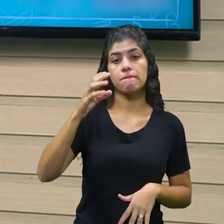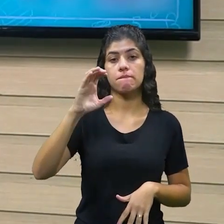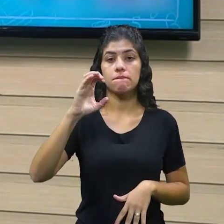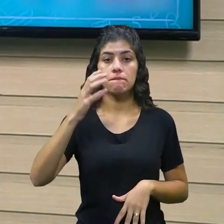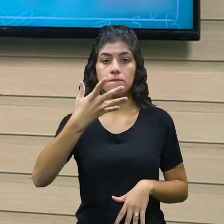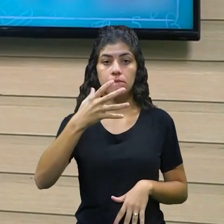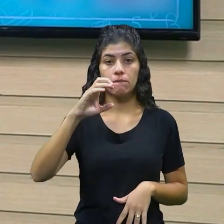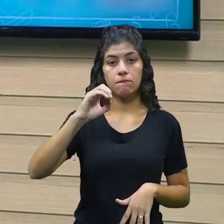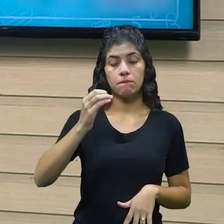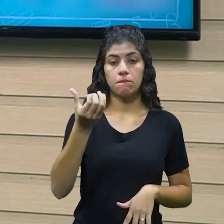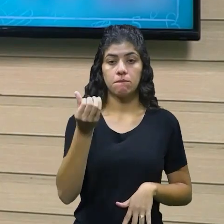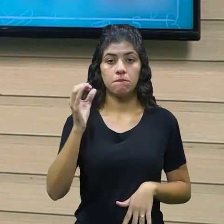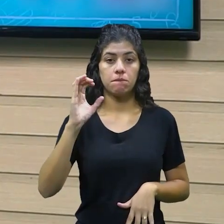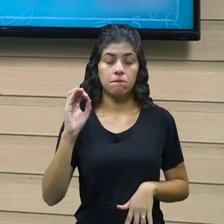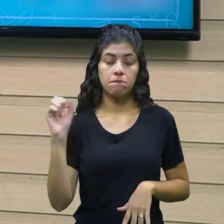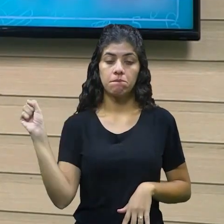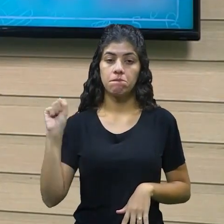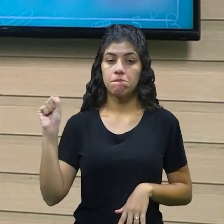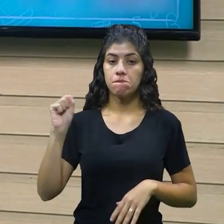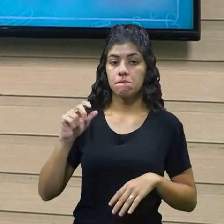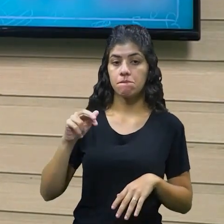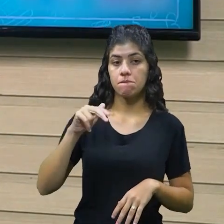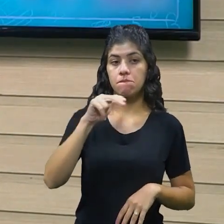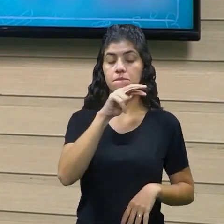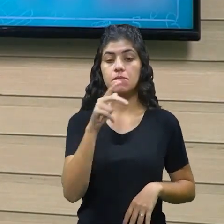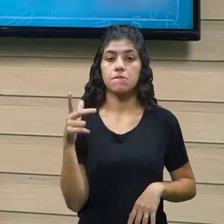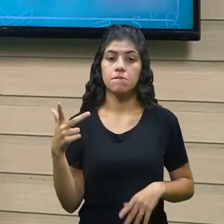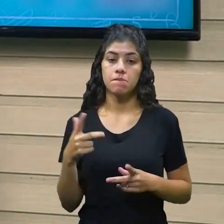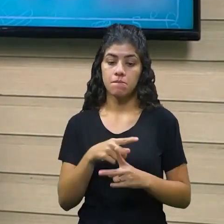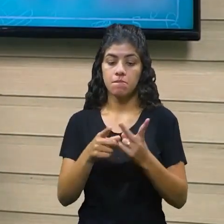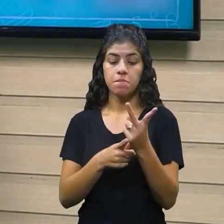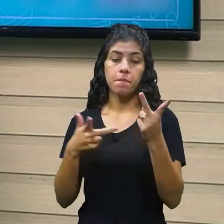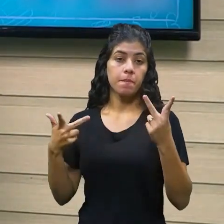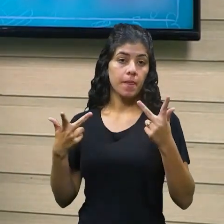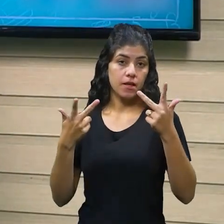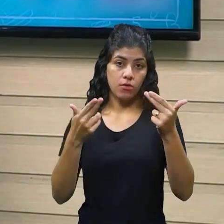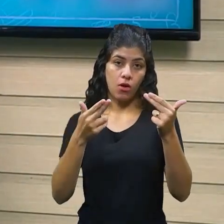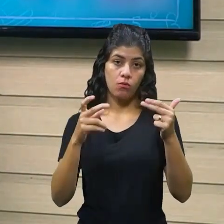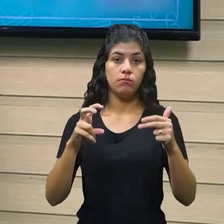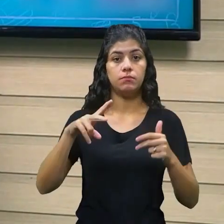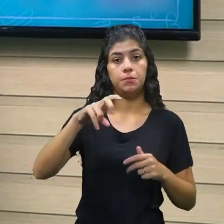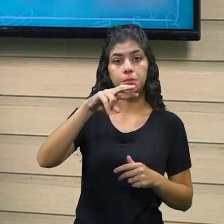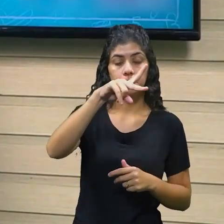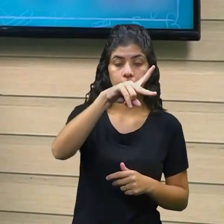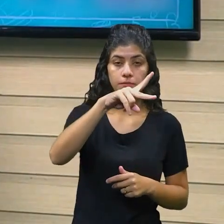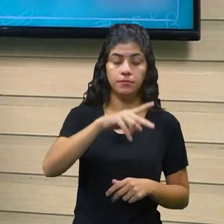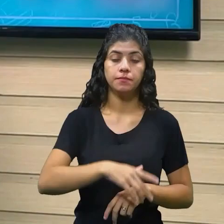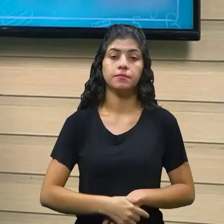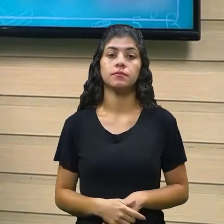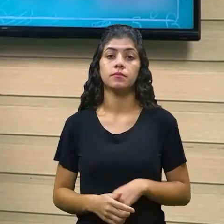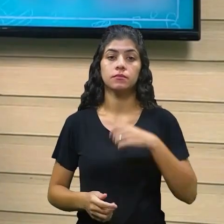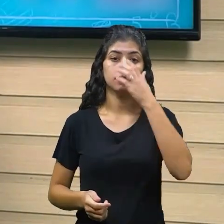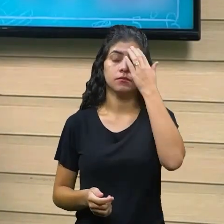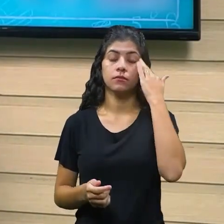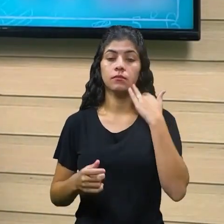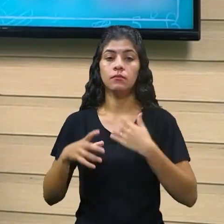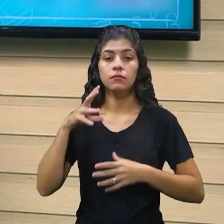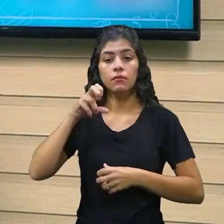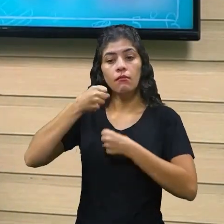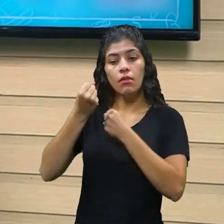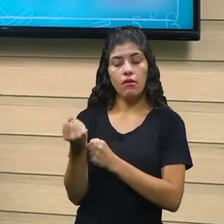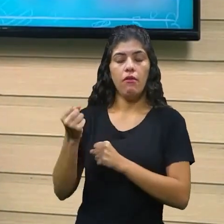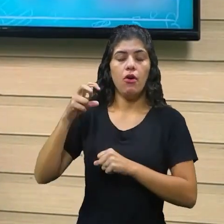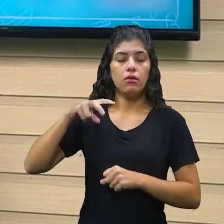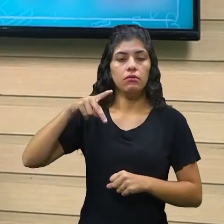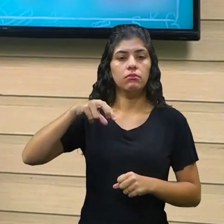segundos, 60 segundos para subir. As duas vão realizar o mesmo trabalho, que é o de subir, então elas estão imprimindo força para isso,